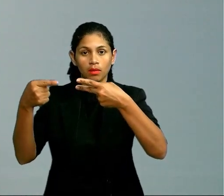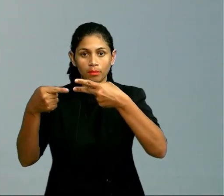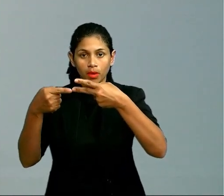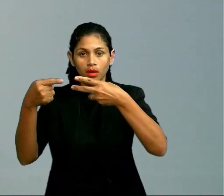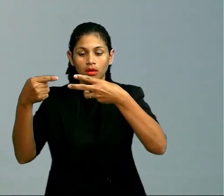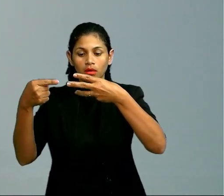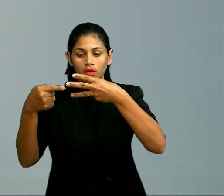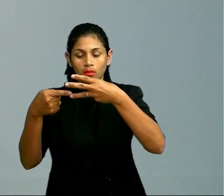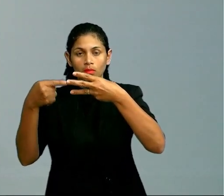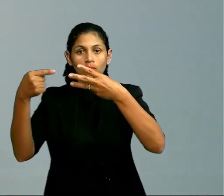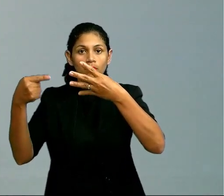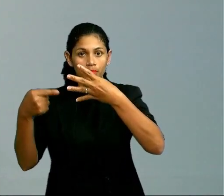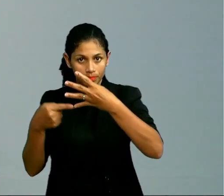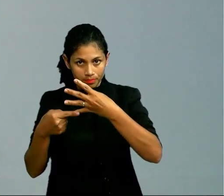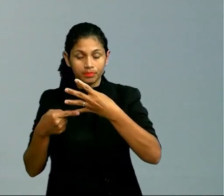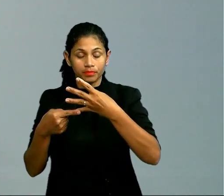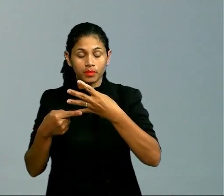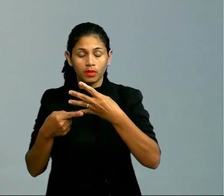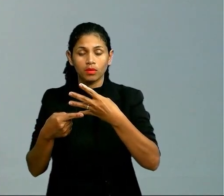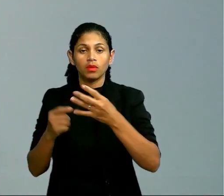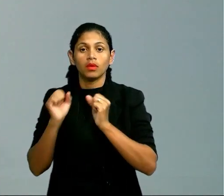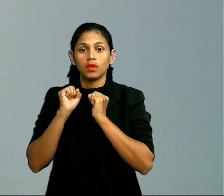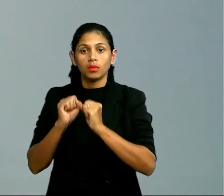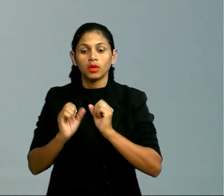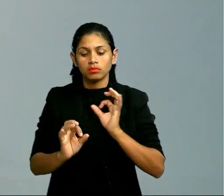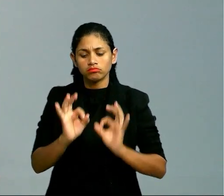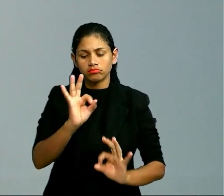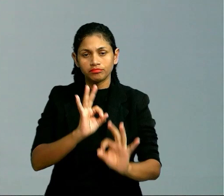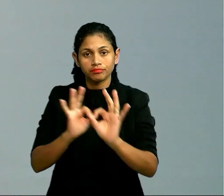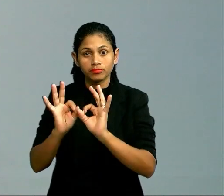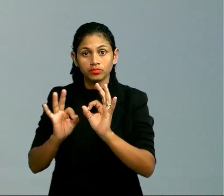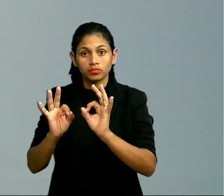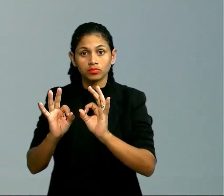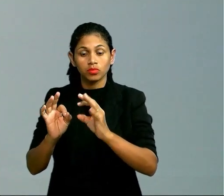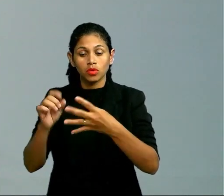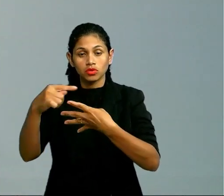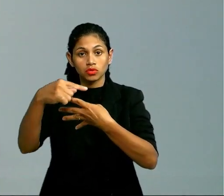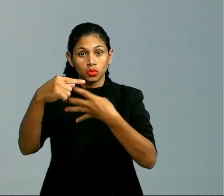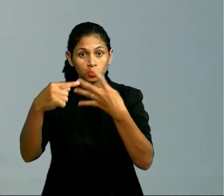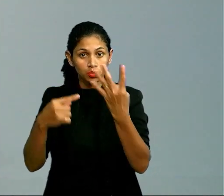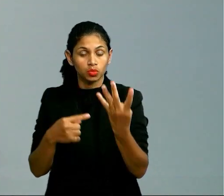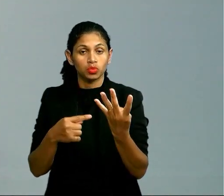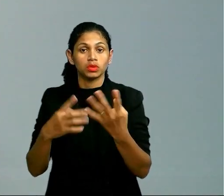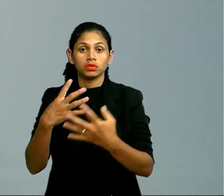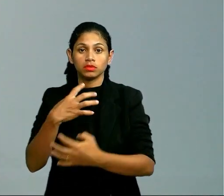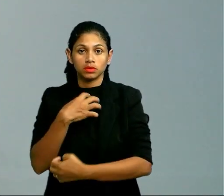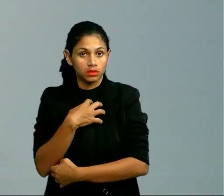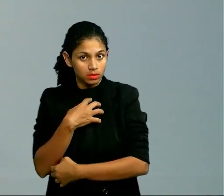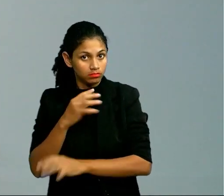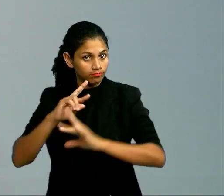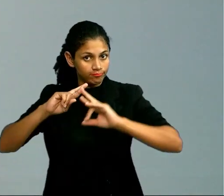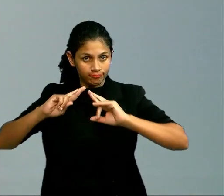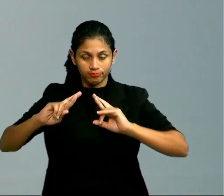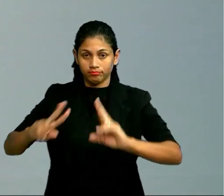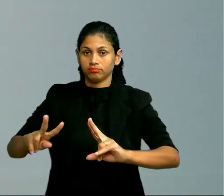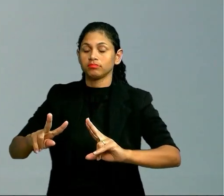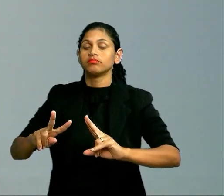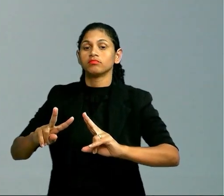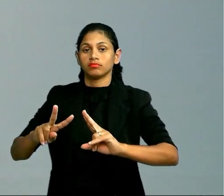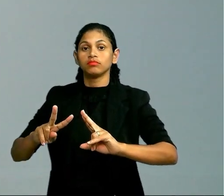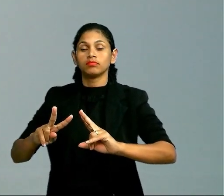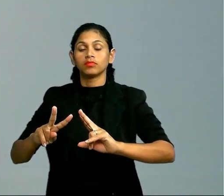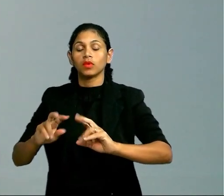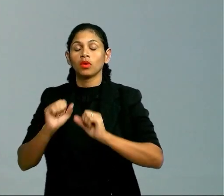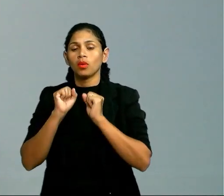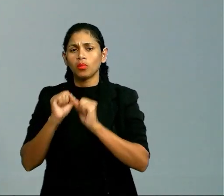Essas 4 ligações, elas podem se organizar de 4 maneiras diferentes, como nós também vimos. Pode ser 4 ligações